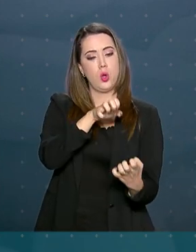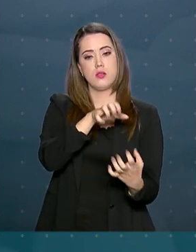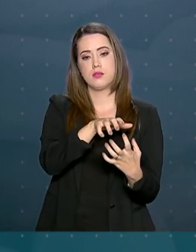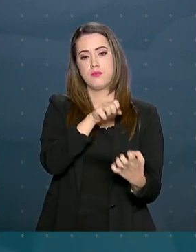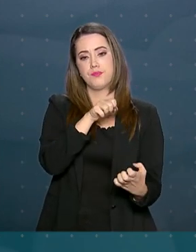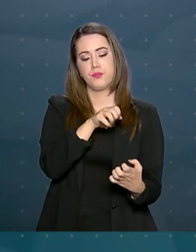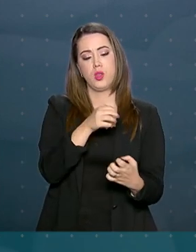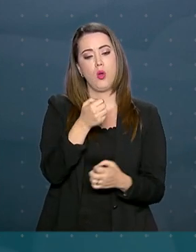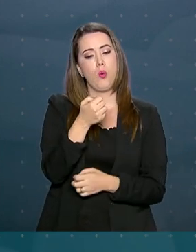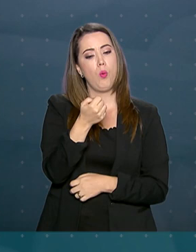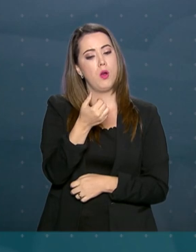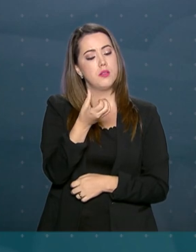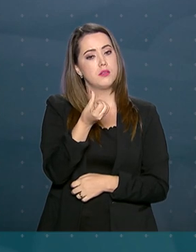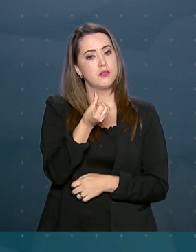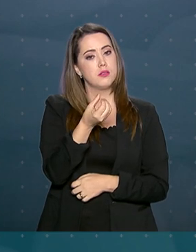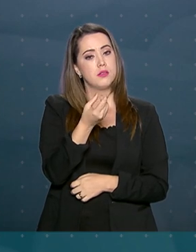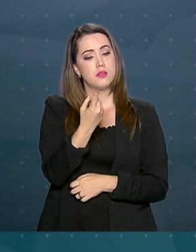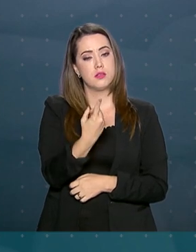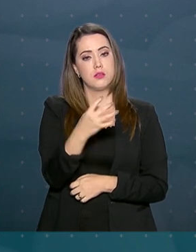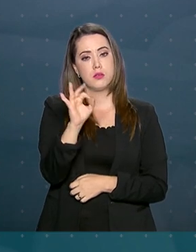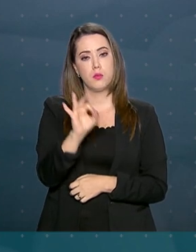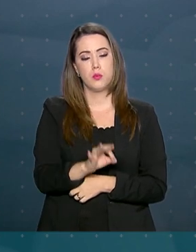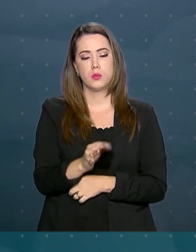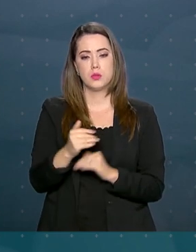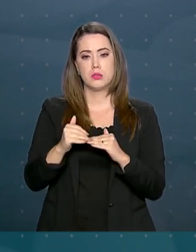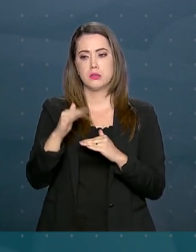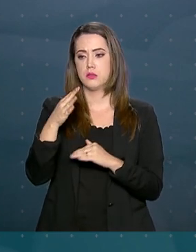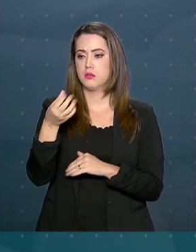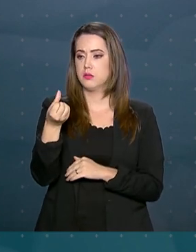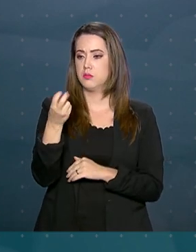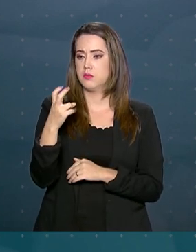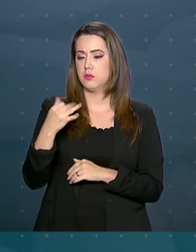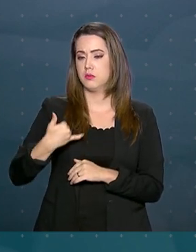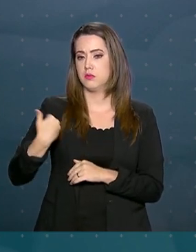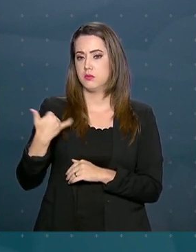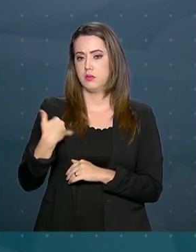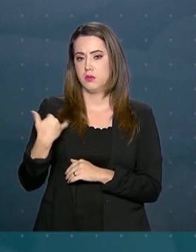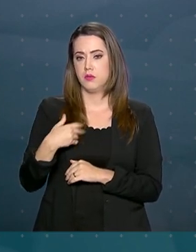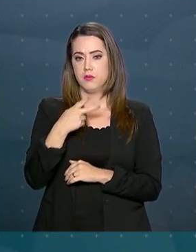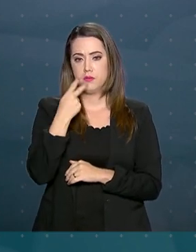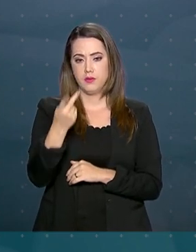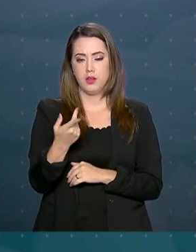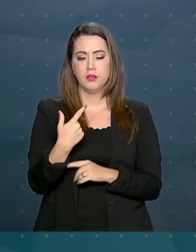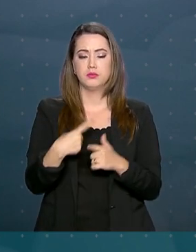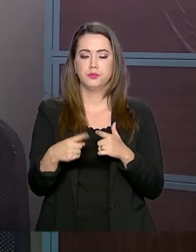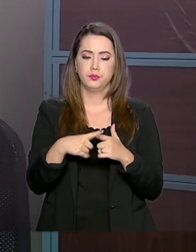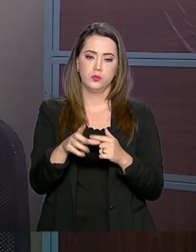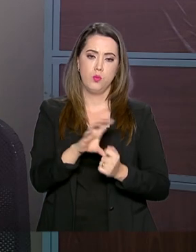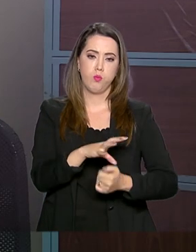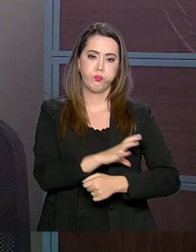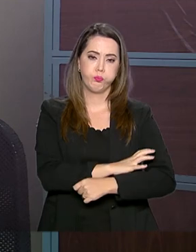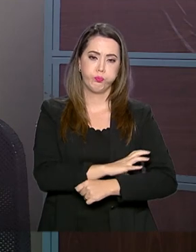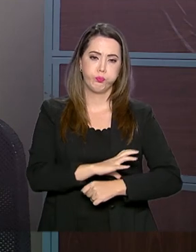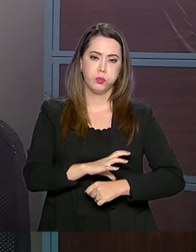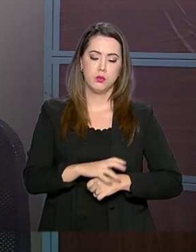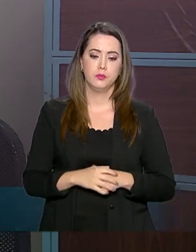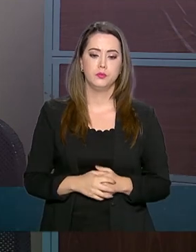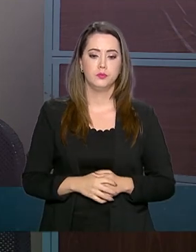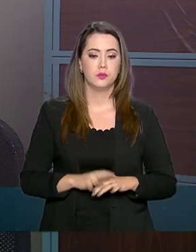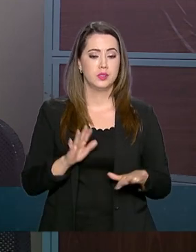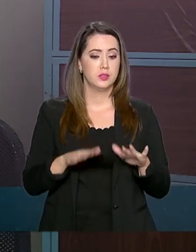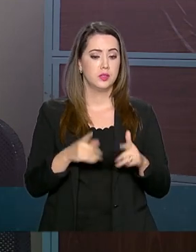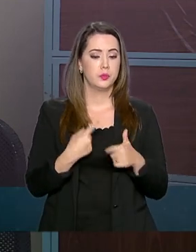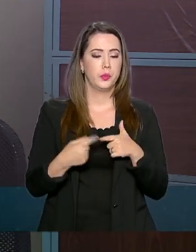61% dos entrevistados com idades acima de 65 anos disseram ser hipertensos. Algumas situações que